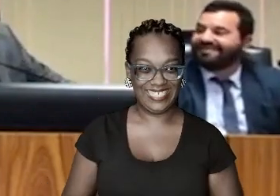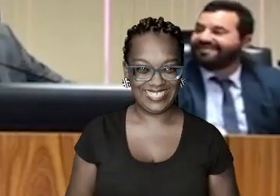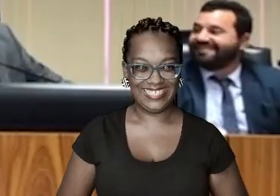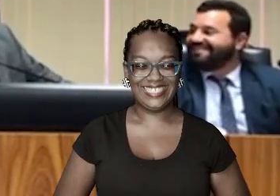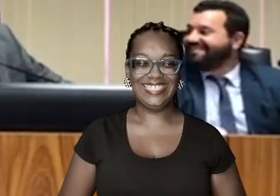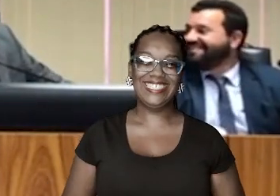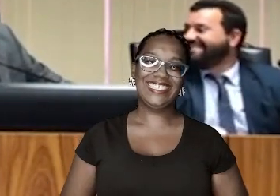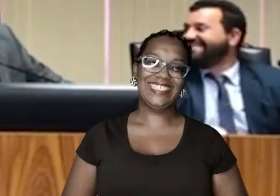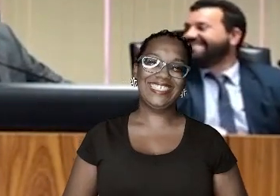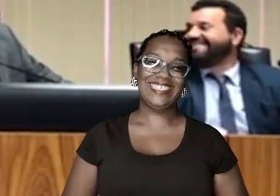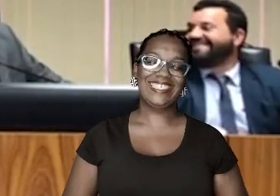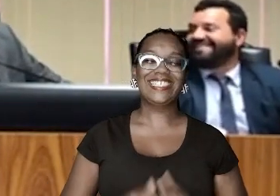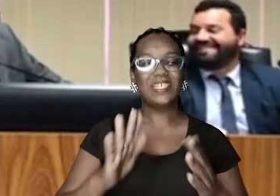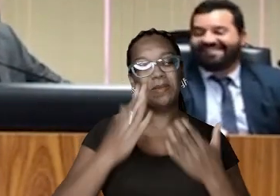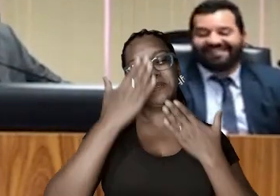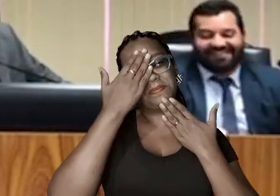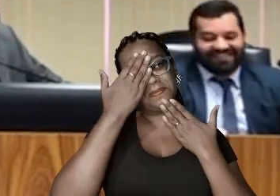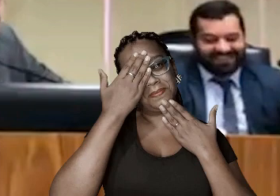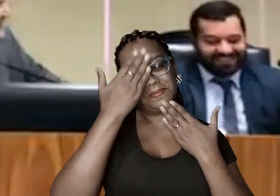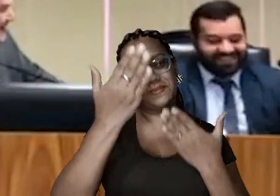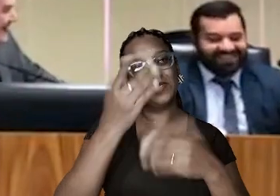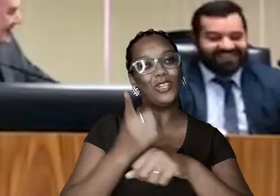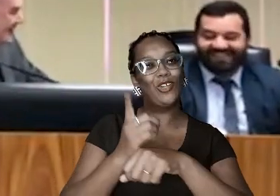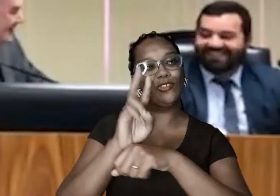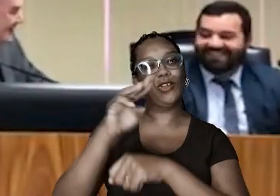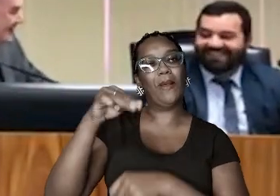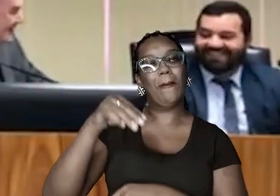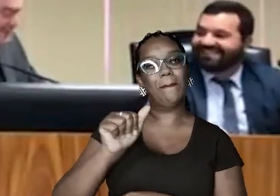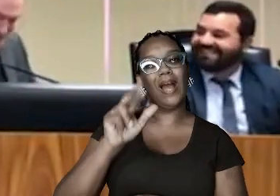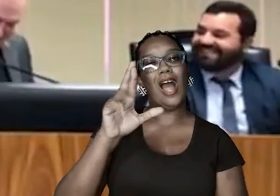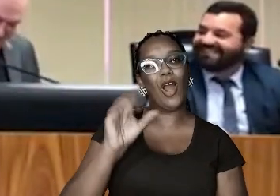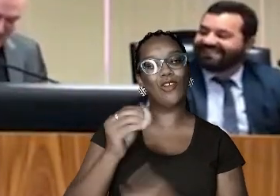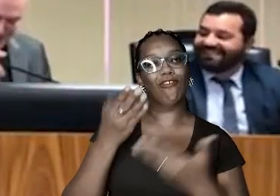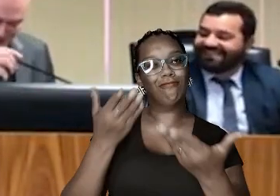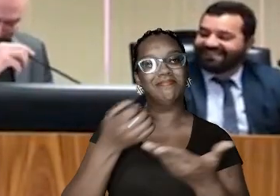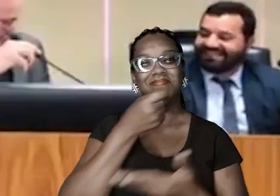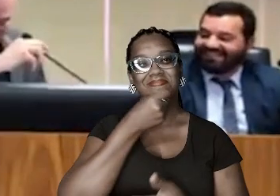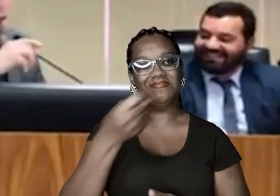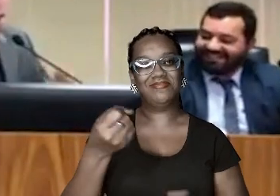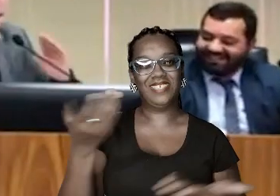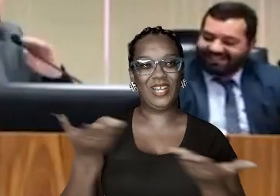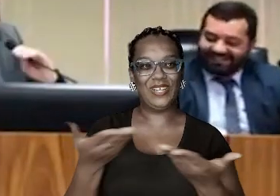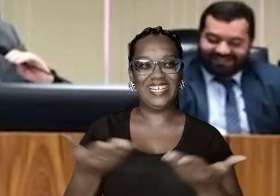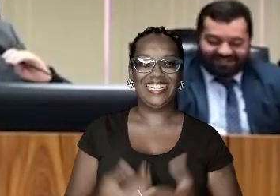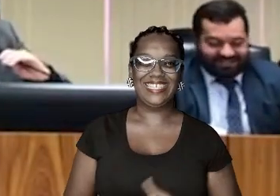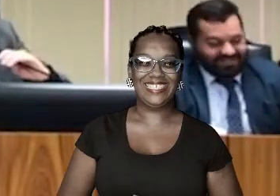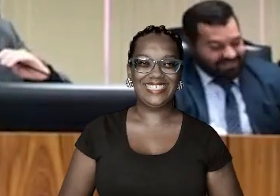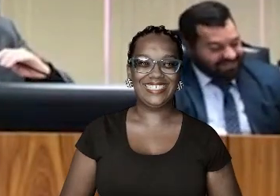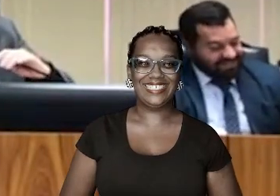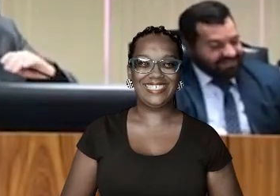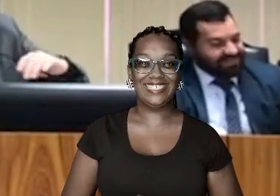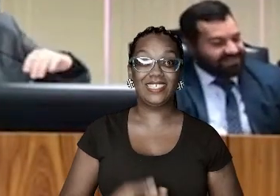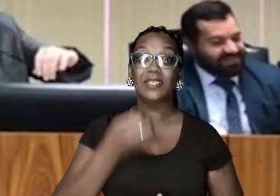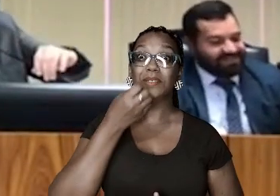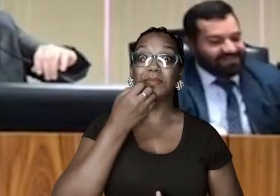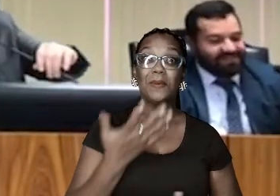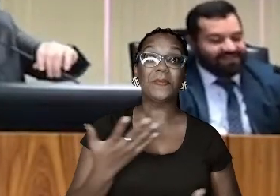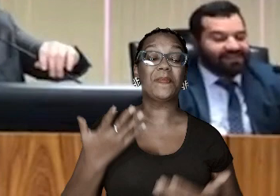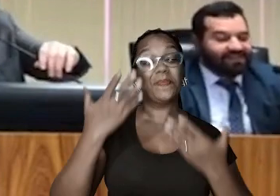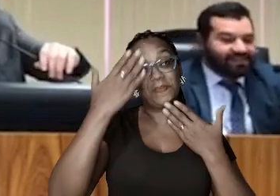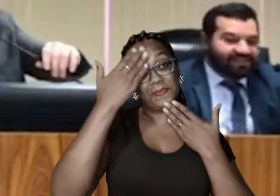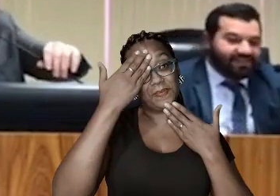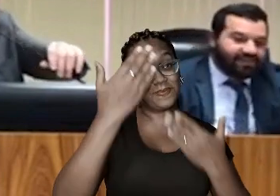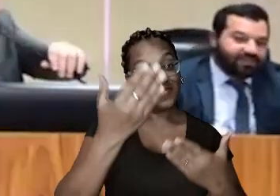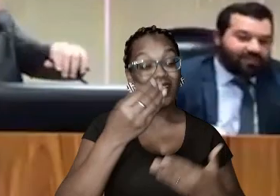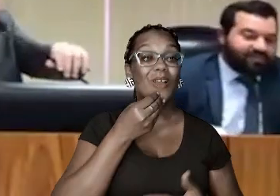e administrar o tempo mas muito Obrigado por Marco Antônio com a palavra agora